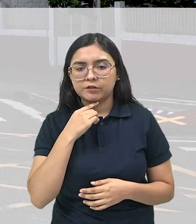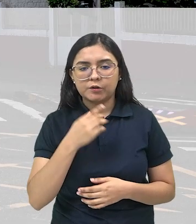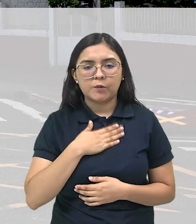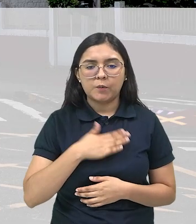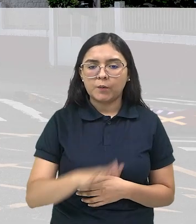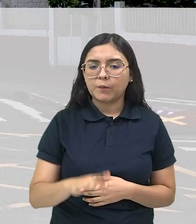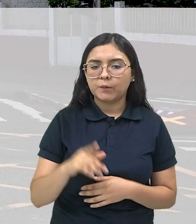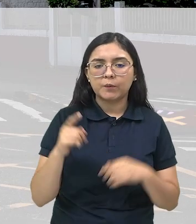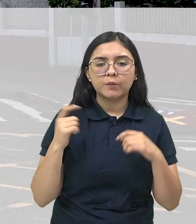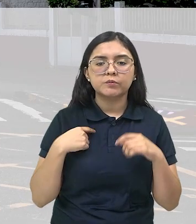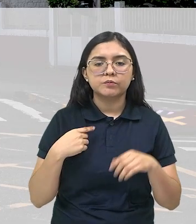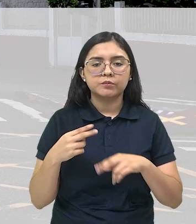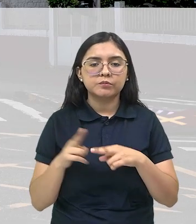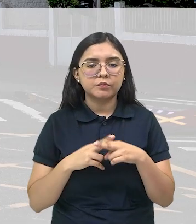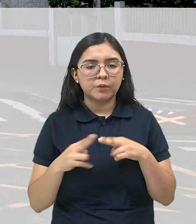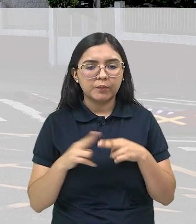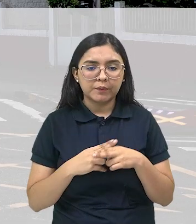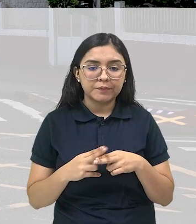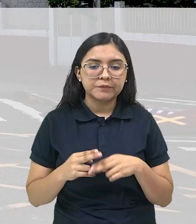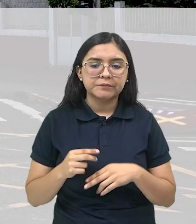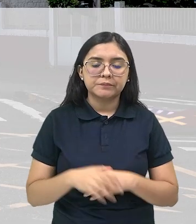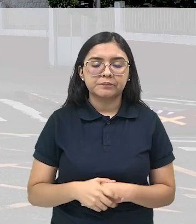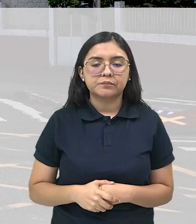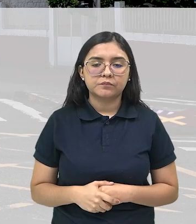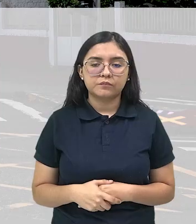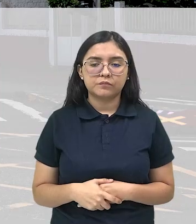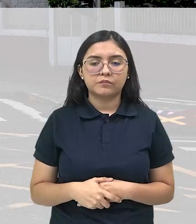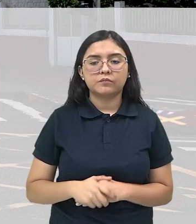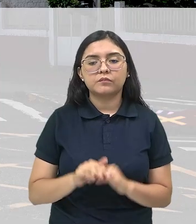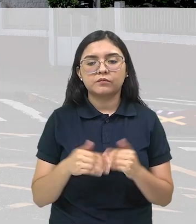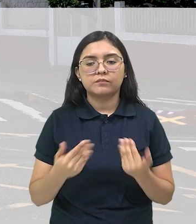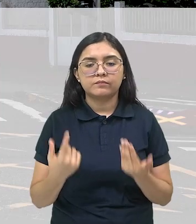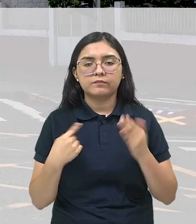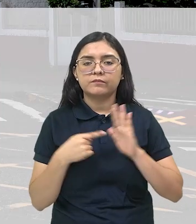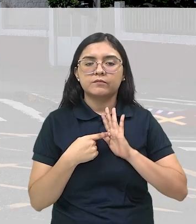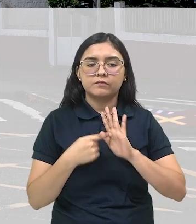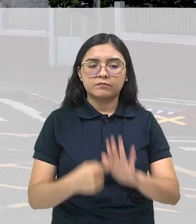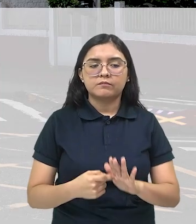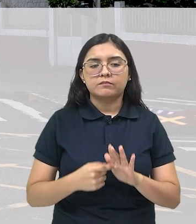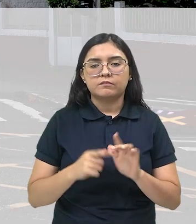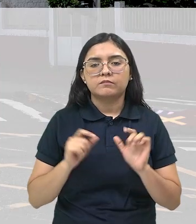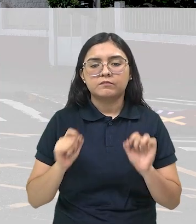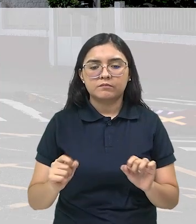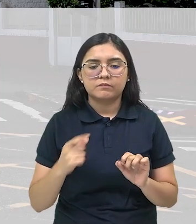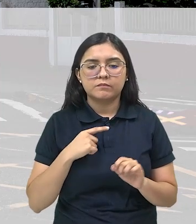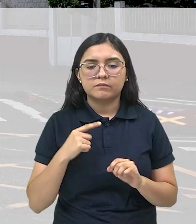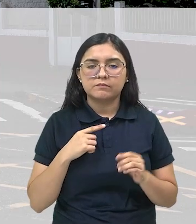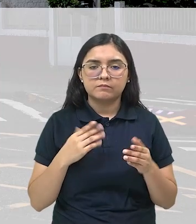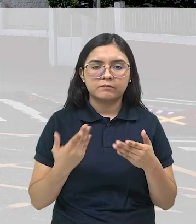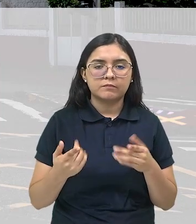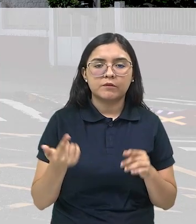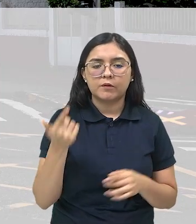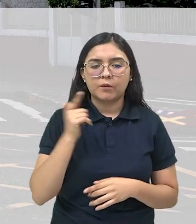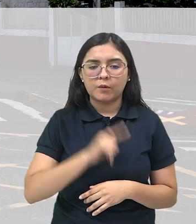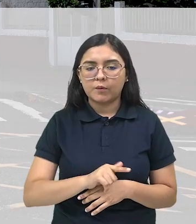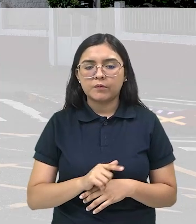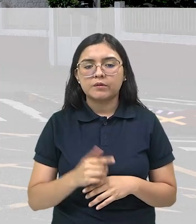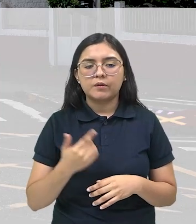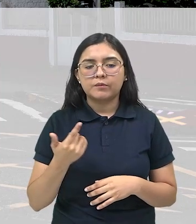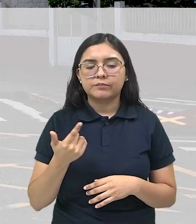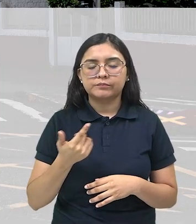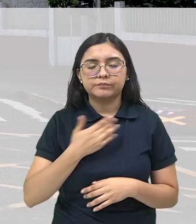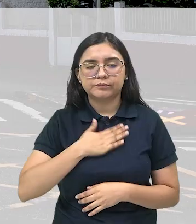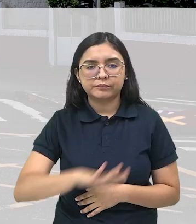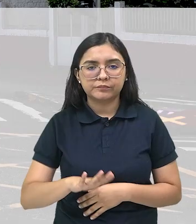encontrei um pessoal muito sem graça aqui para fazer a minha manifestação. Pô, não entraram comigo, não gostam de uva passa, não gostam de